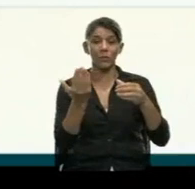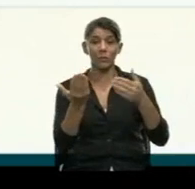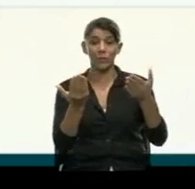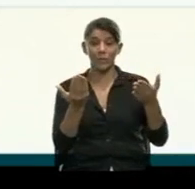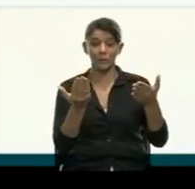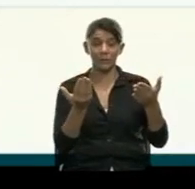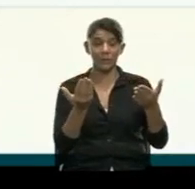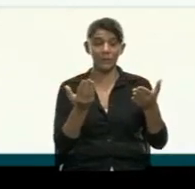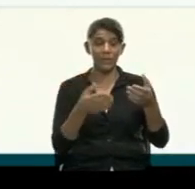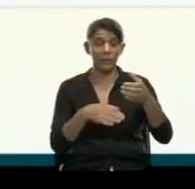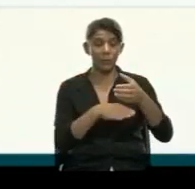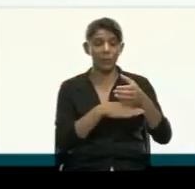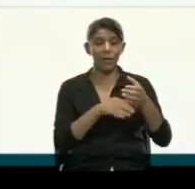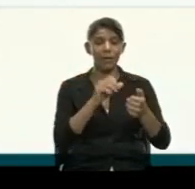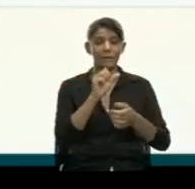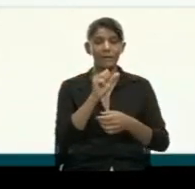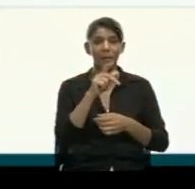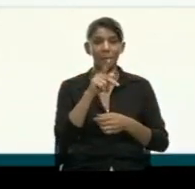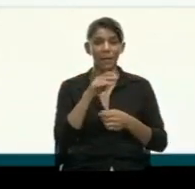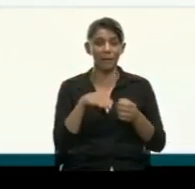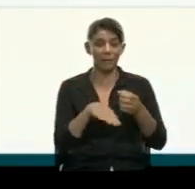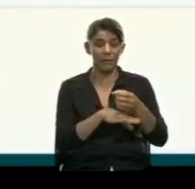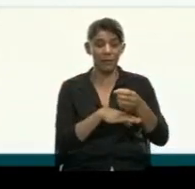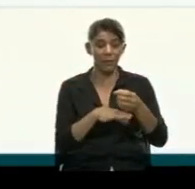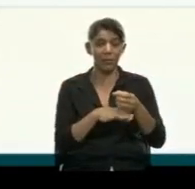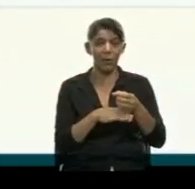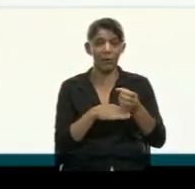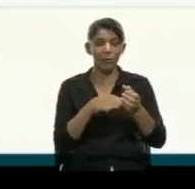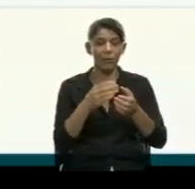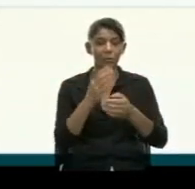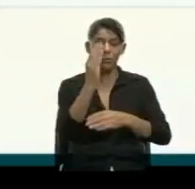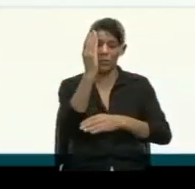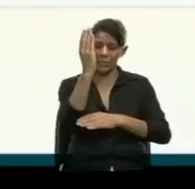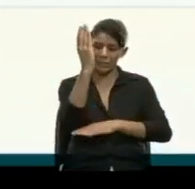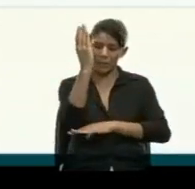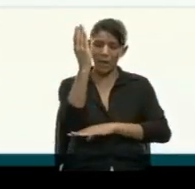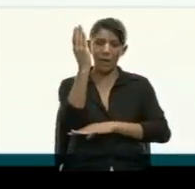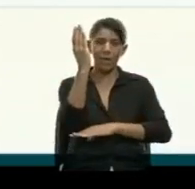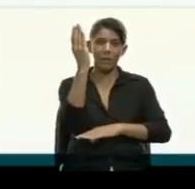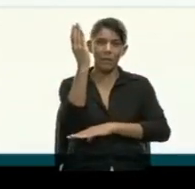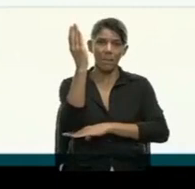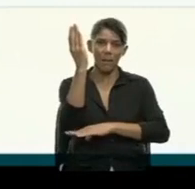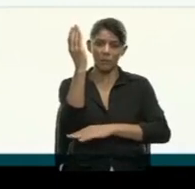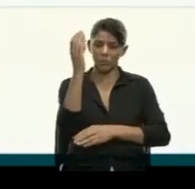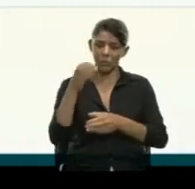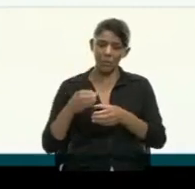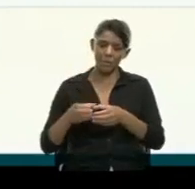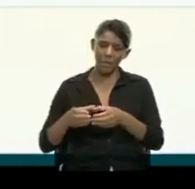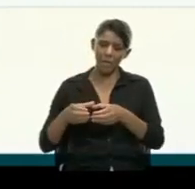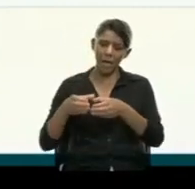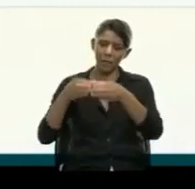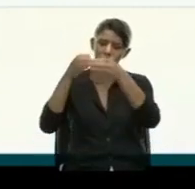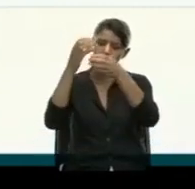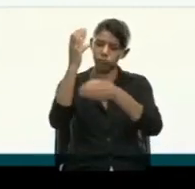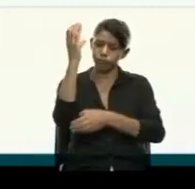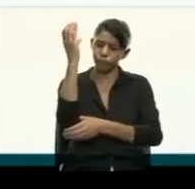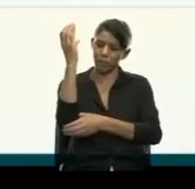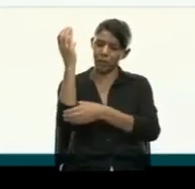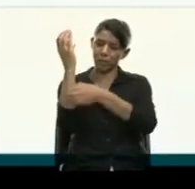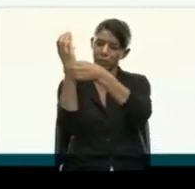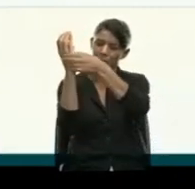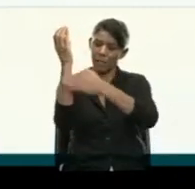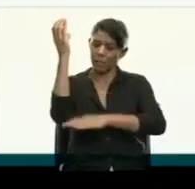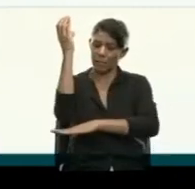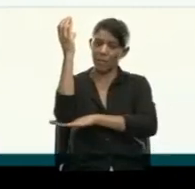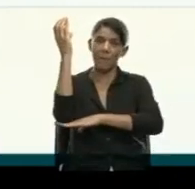uma sapata ou um bloco, tá? Isso aqui vai depender do projeto, a gente tem que verificar no detalhamento do projeto.